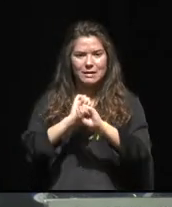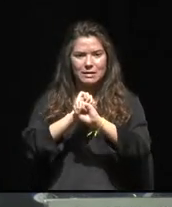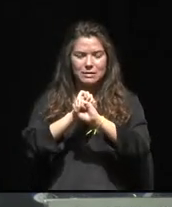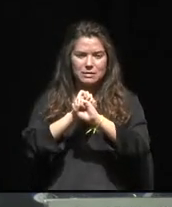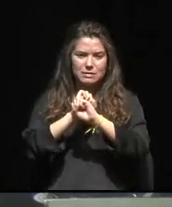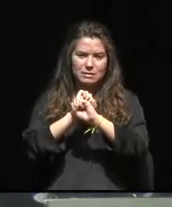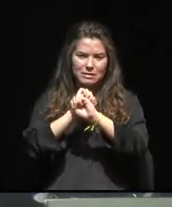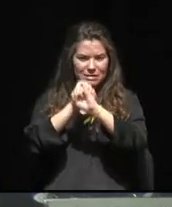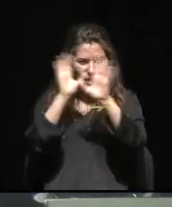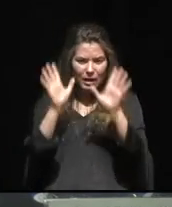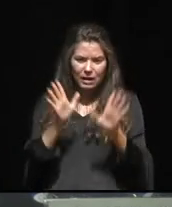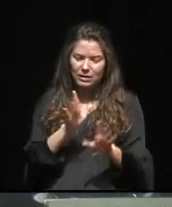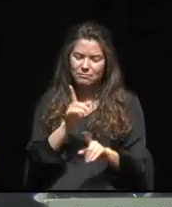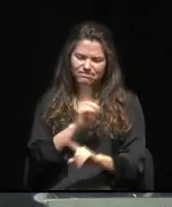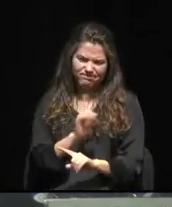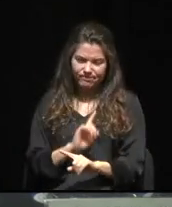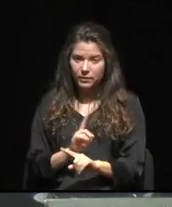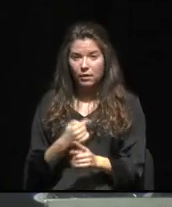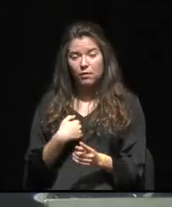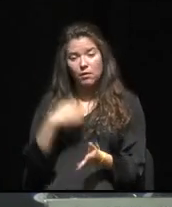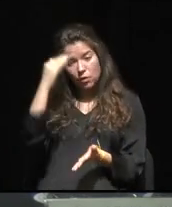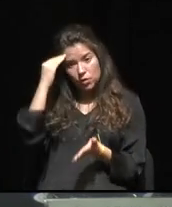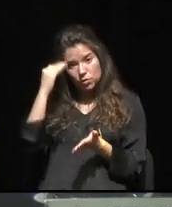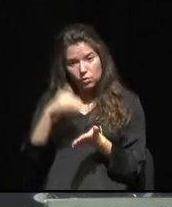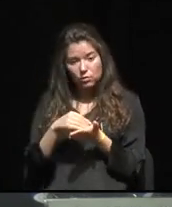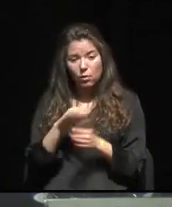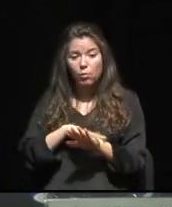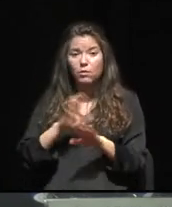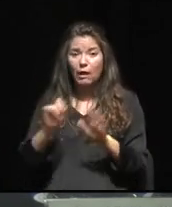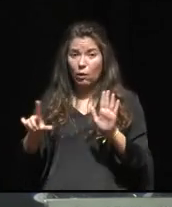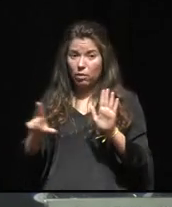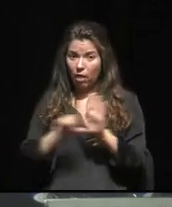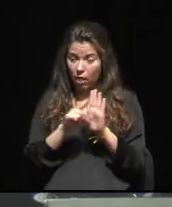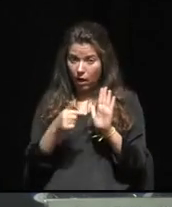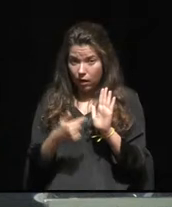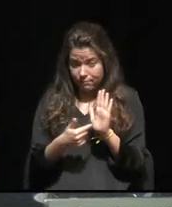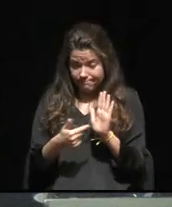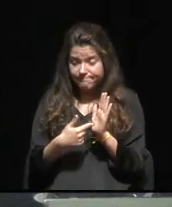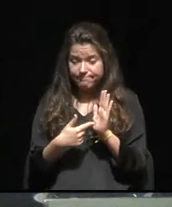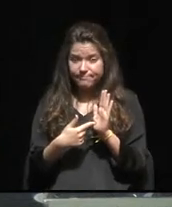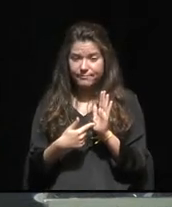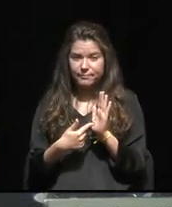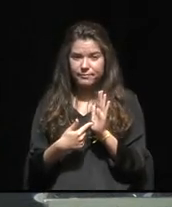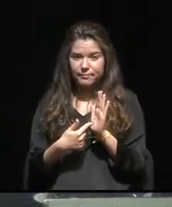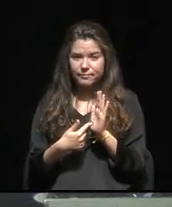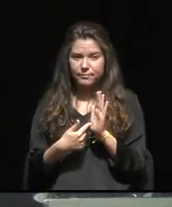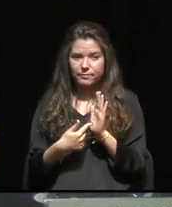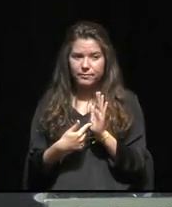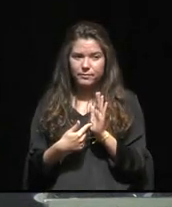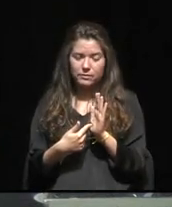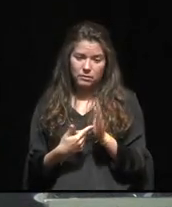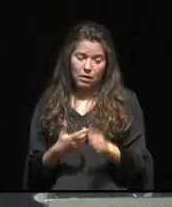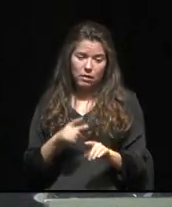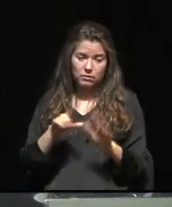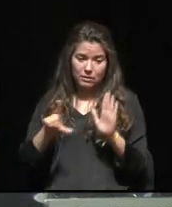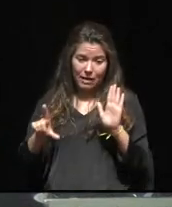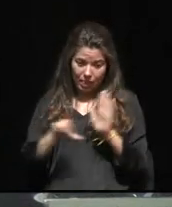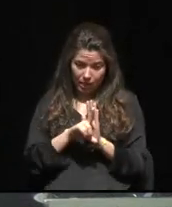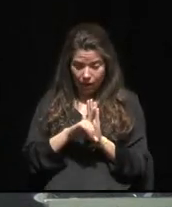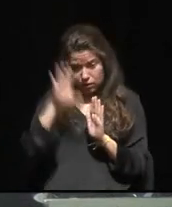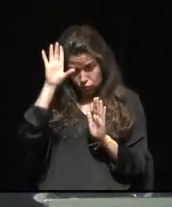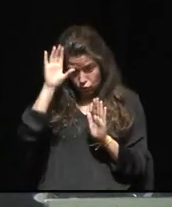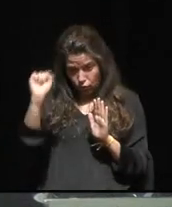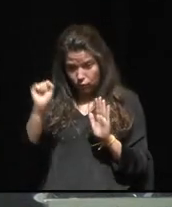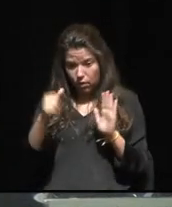absolutamente Clara ela resulta da Lei resulta de uma iniciativa Legislativa do